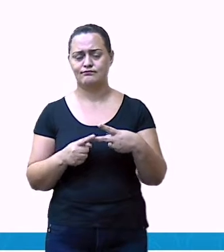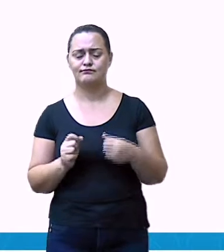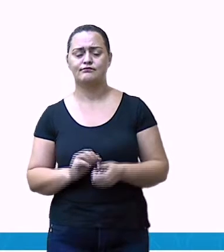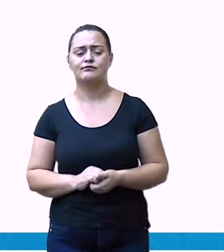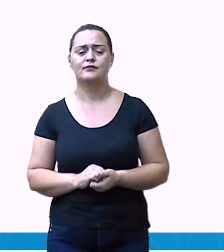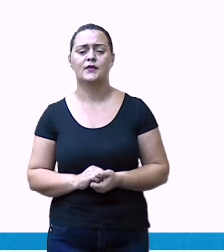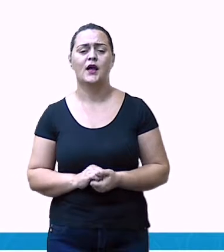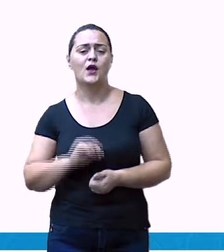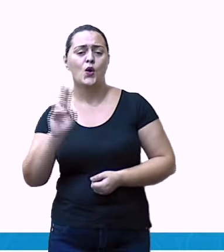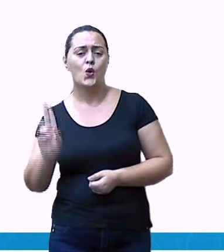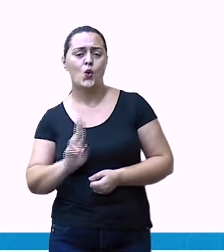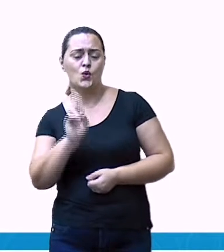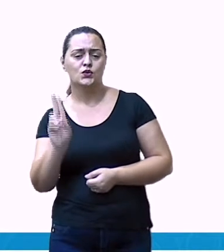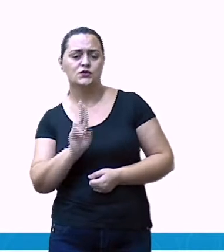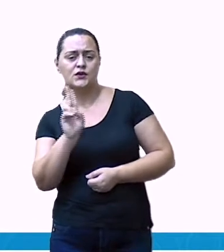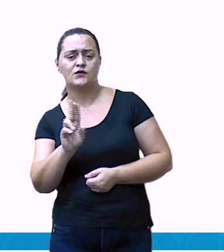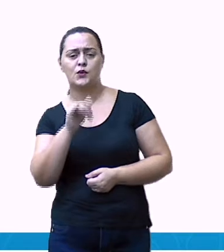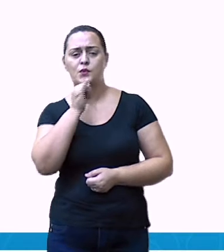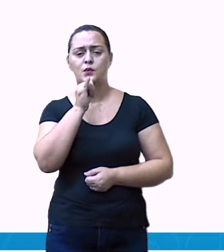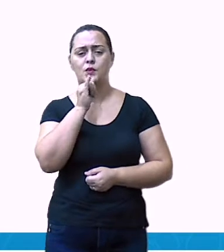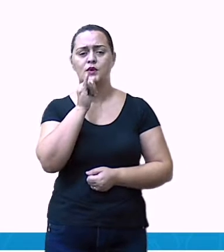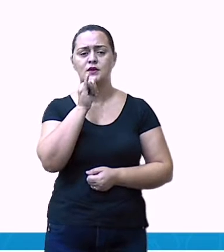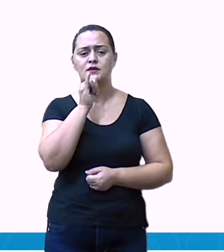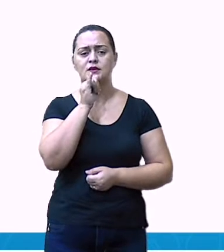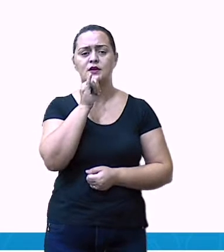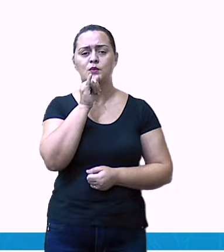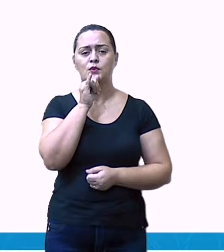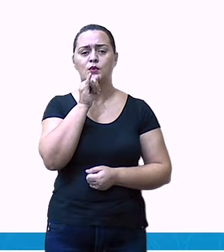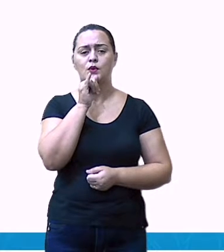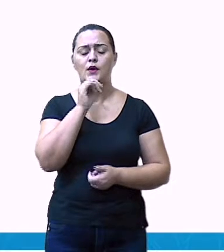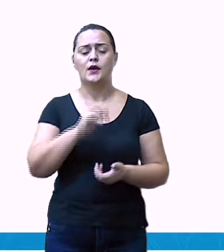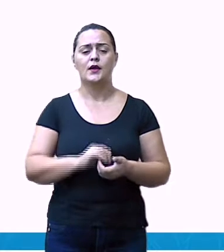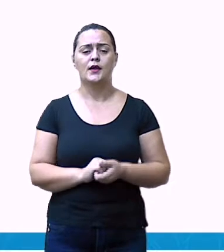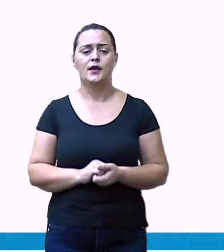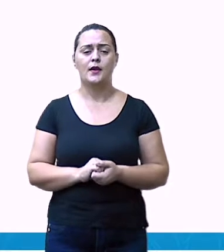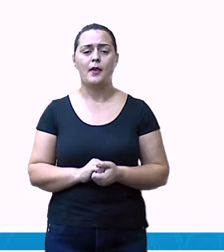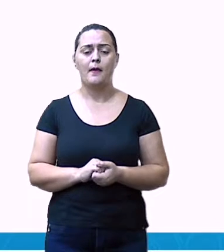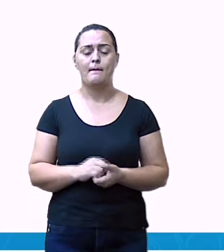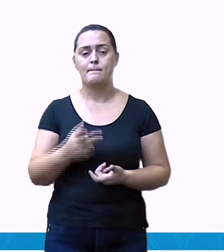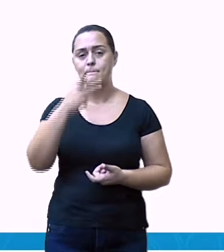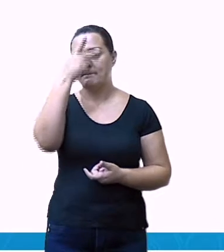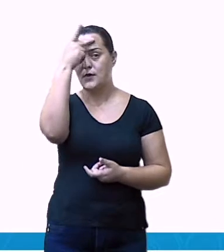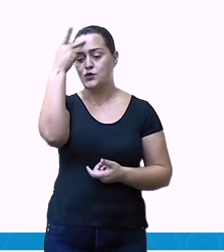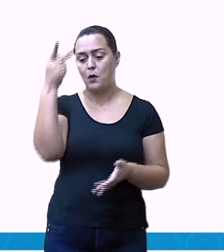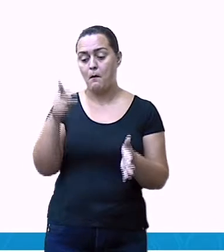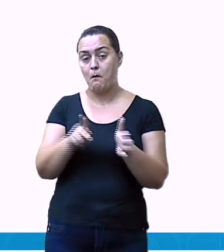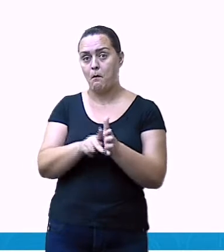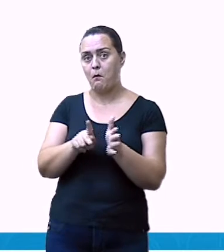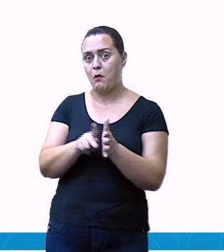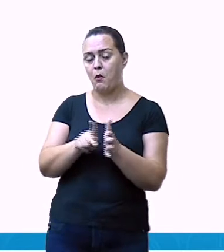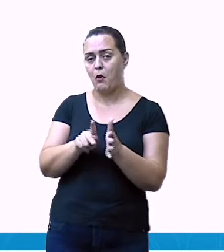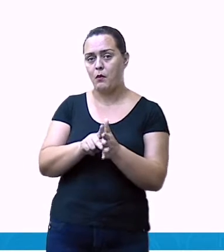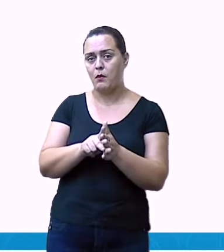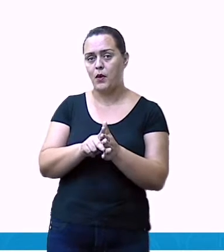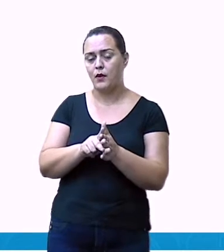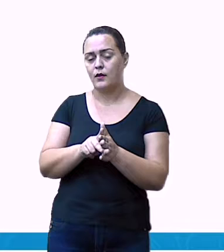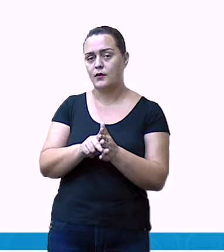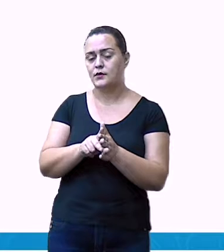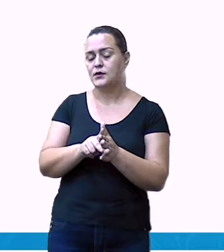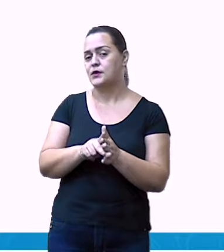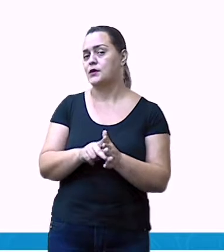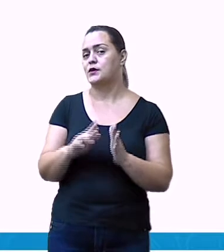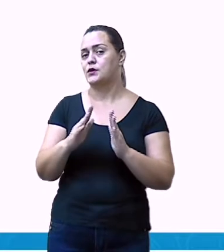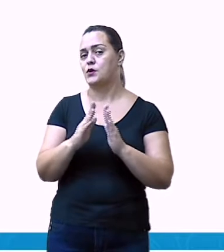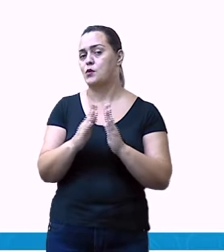ou membros da realeza, ou seja, não eram todos que faziam essa escrita não, tá? Tinha o profissional, o